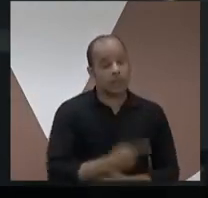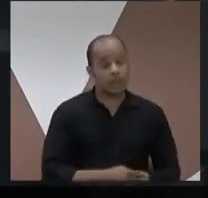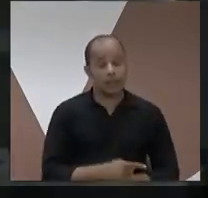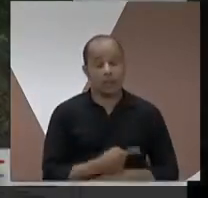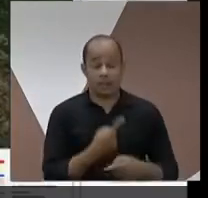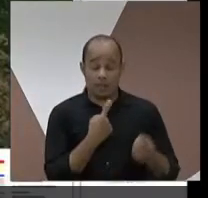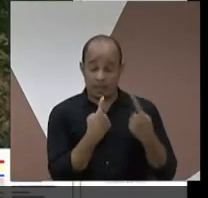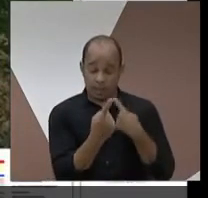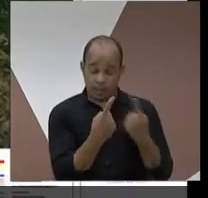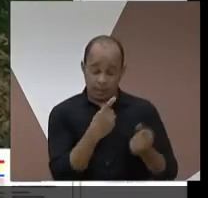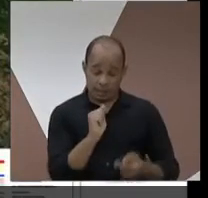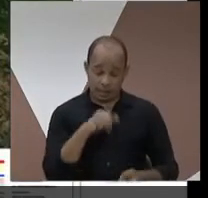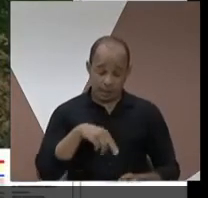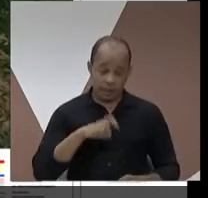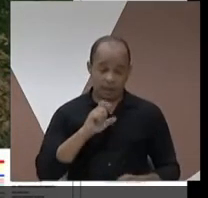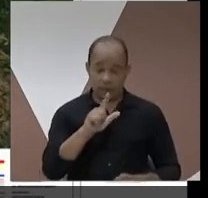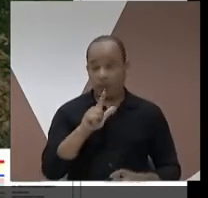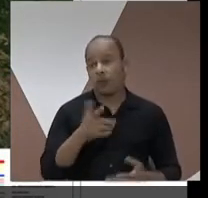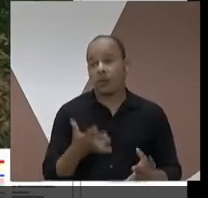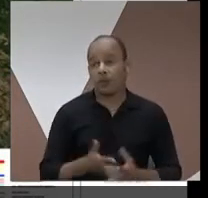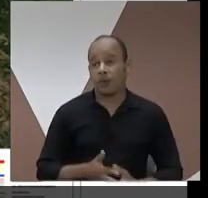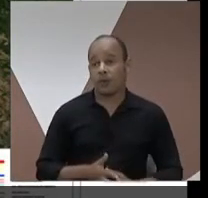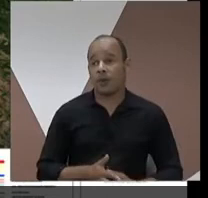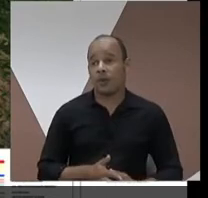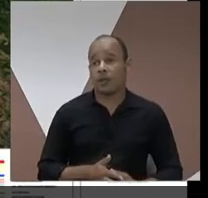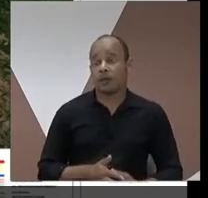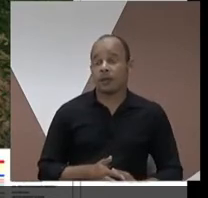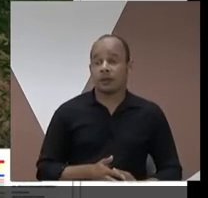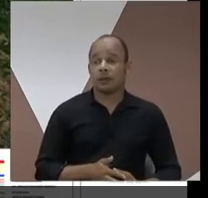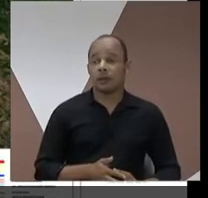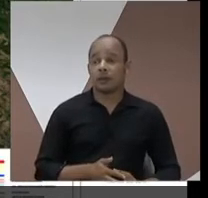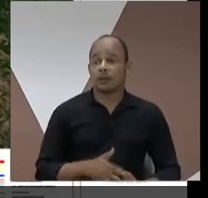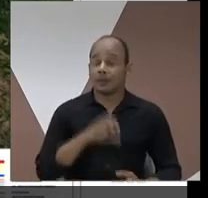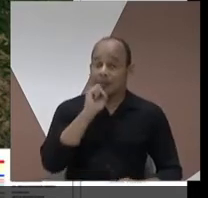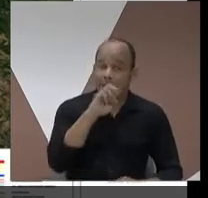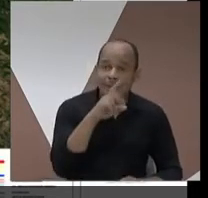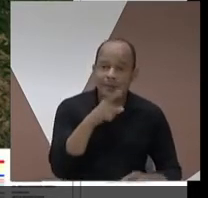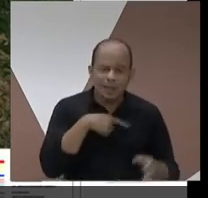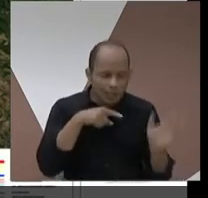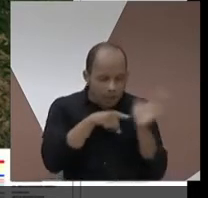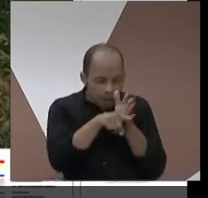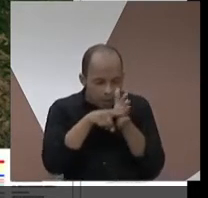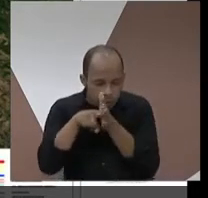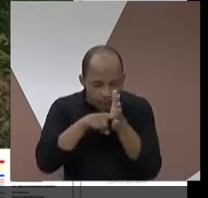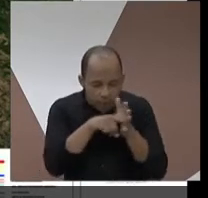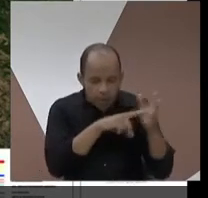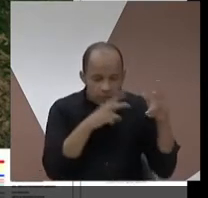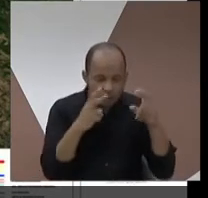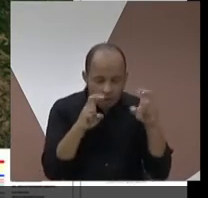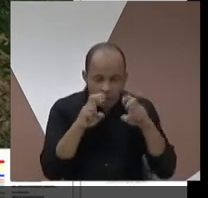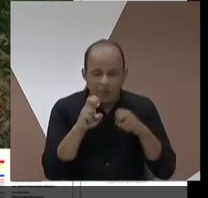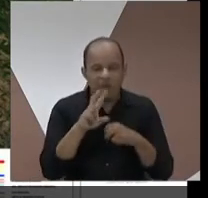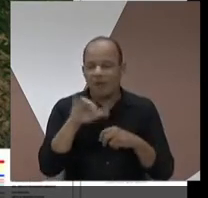se fizer um estudo de mobilidade, que não tem um estudo de mobilidade, não vai ter nenhum benefício do